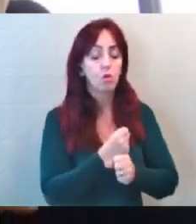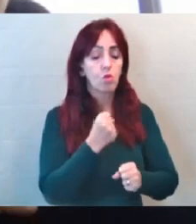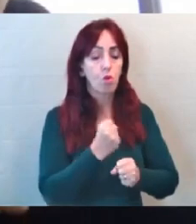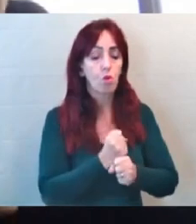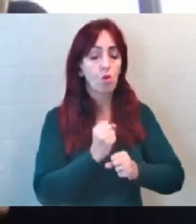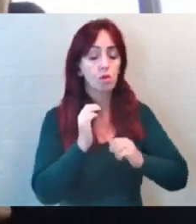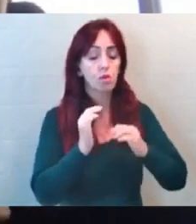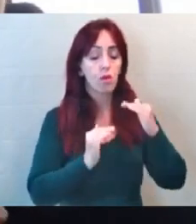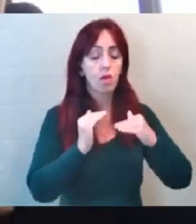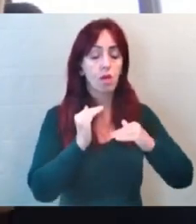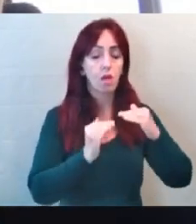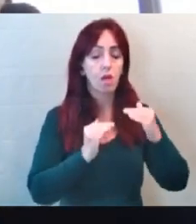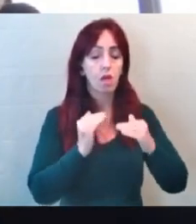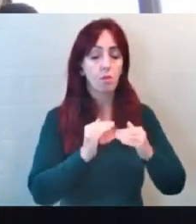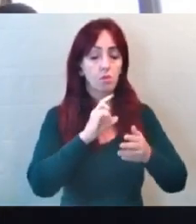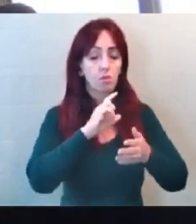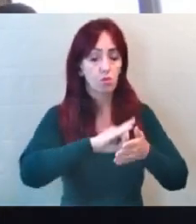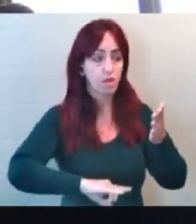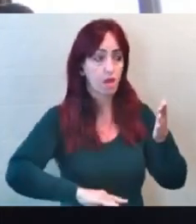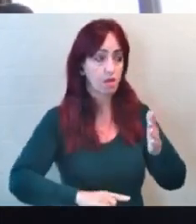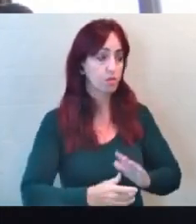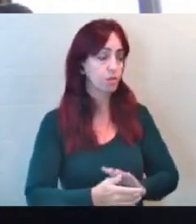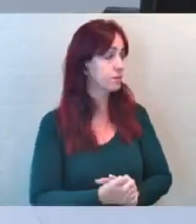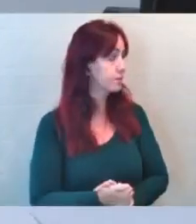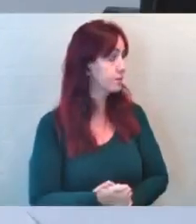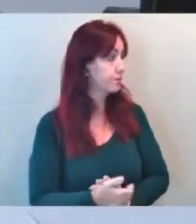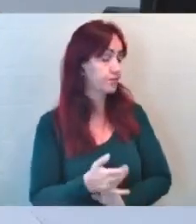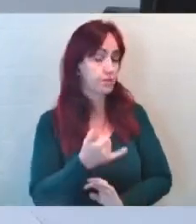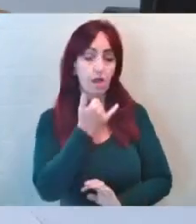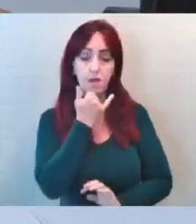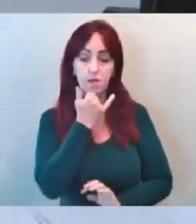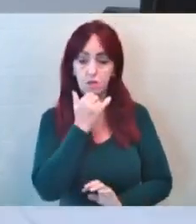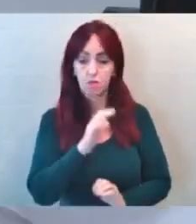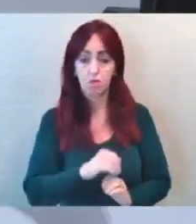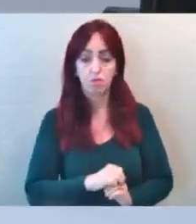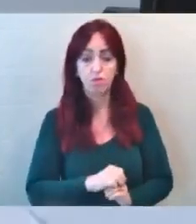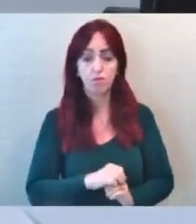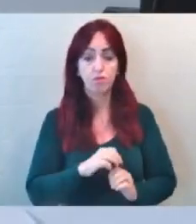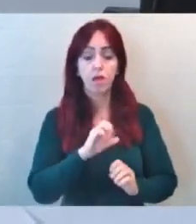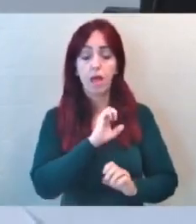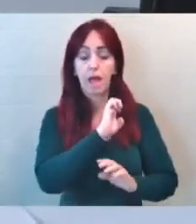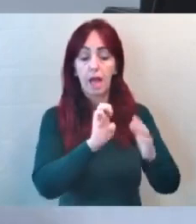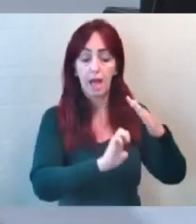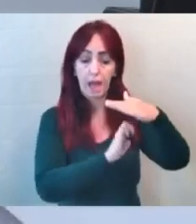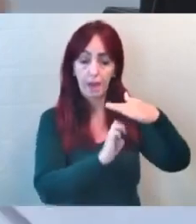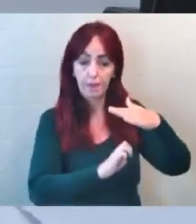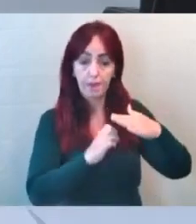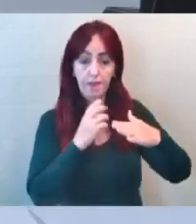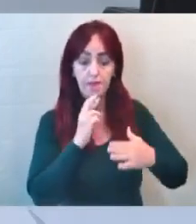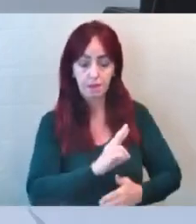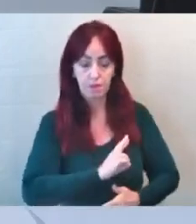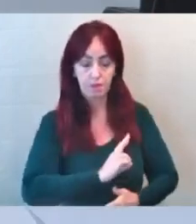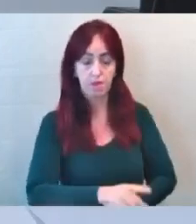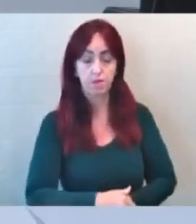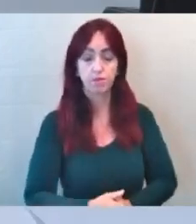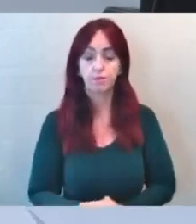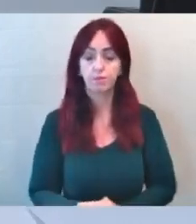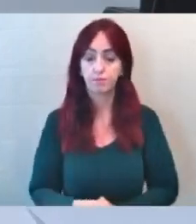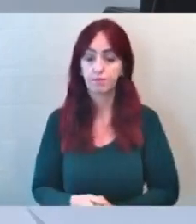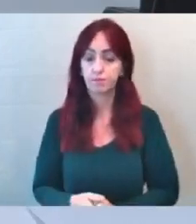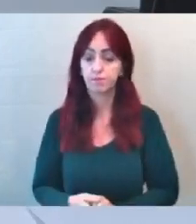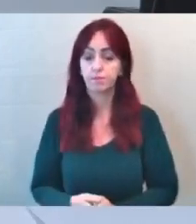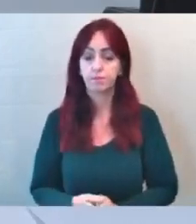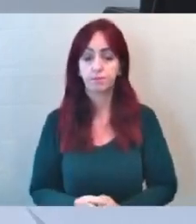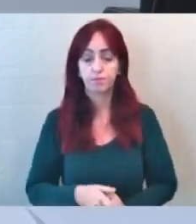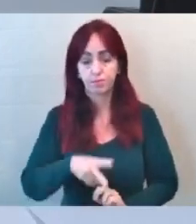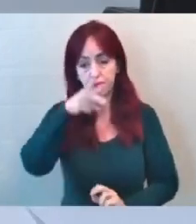equilíbrio econômico-financeiro do contrato. Ah, não, desculpa, foi o Transfácio que respondeu que vai sair dos 220 milhões também. Desculpa, a Prefeitura